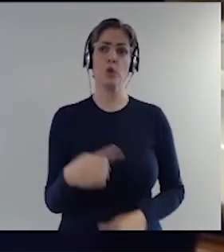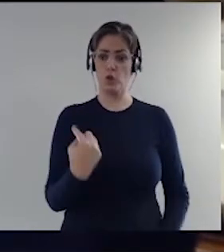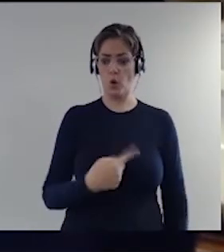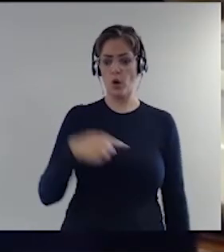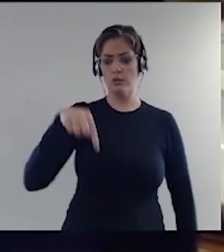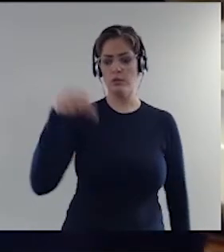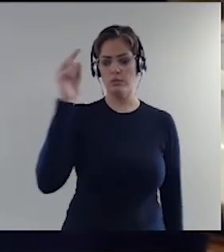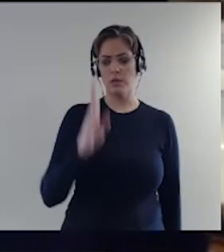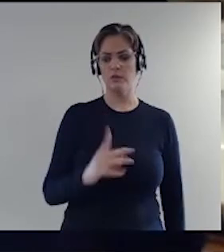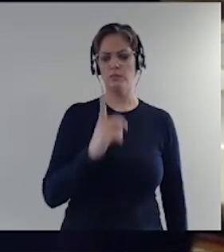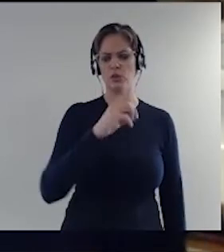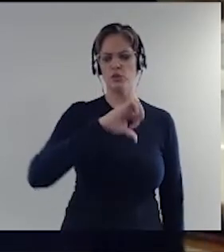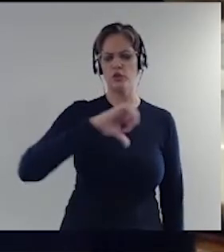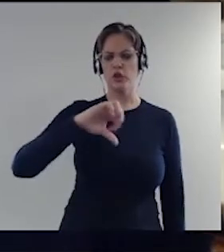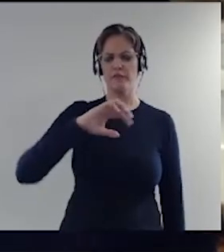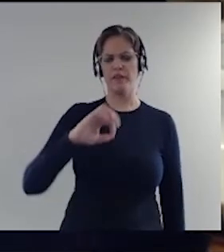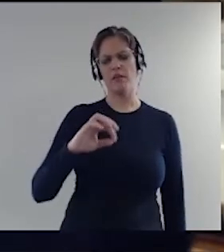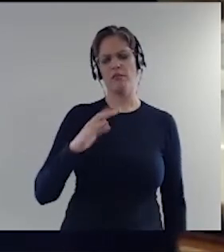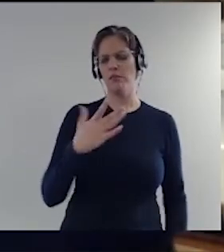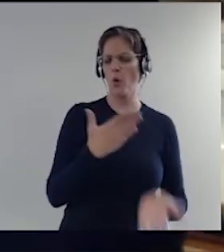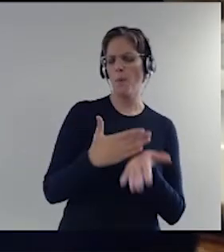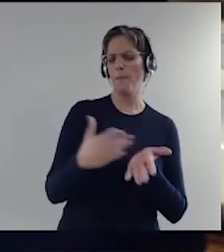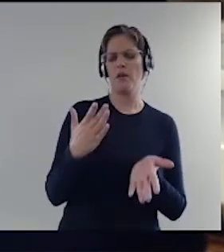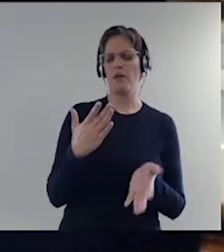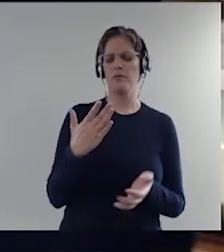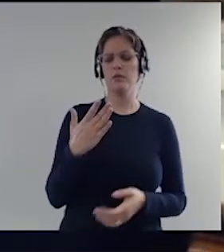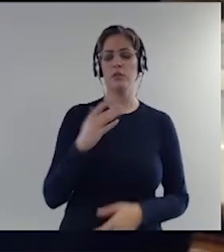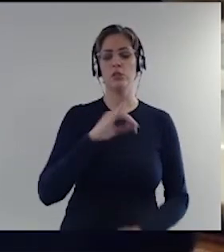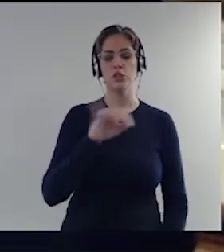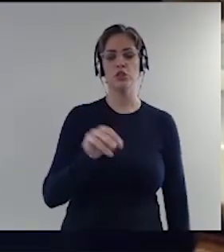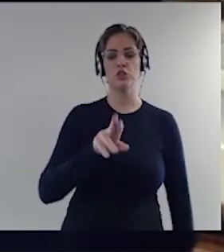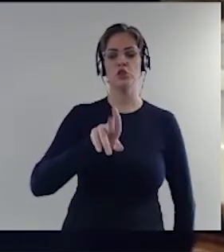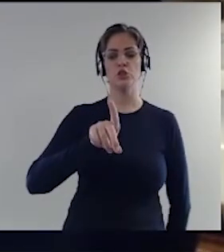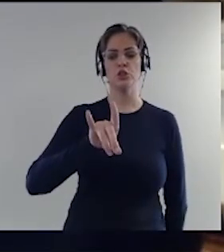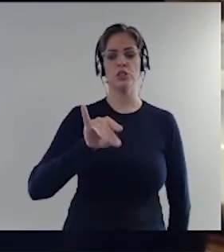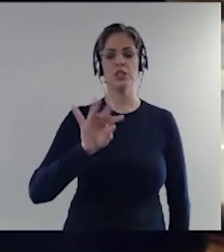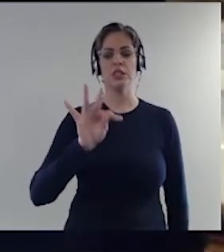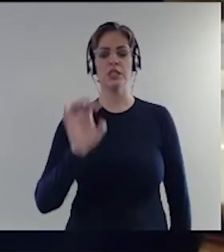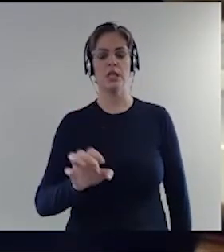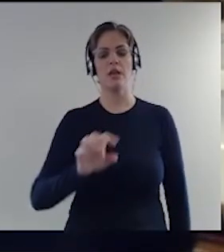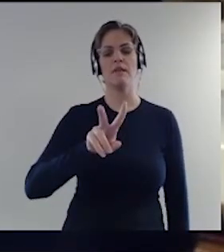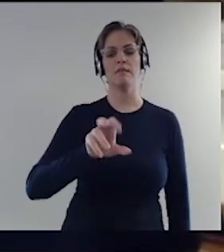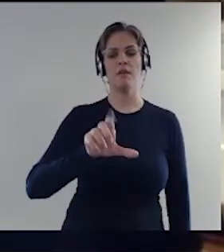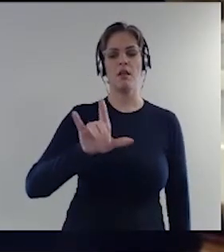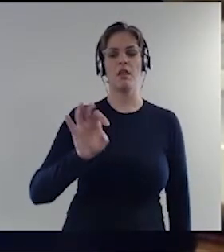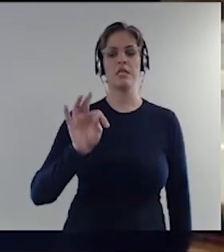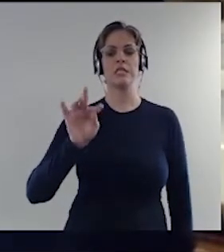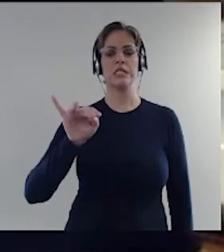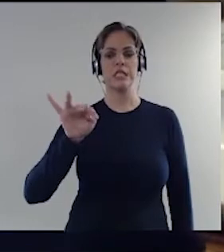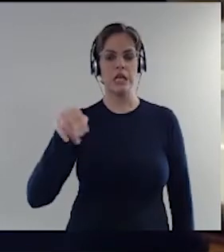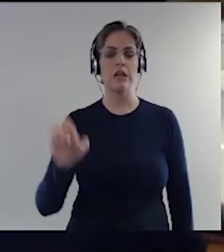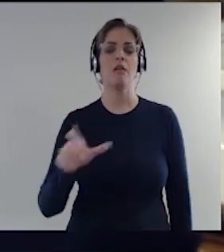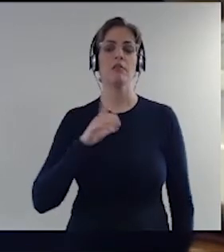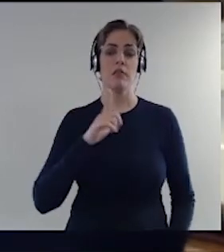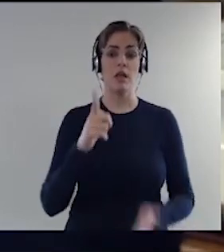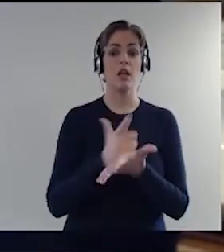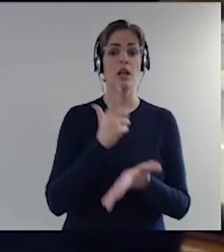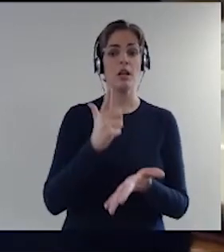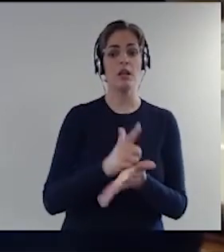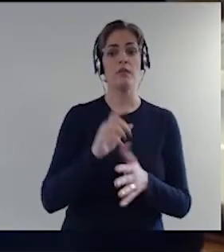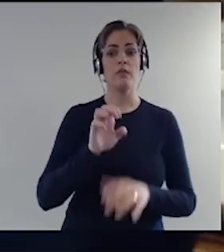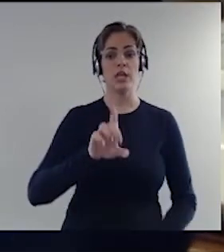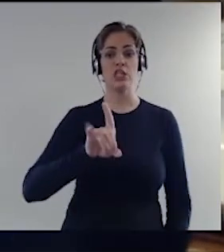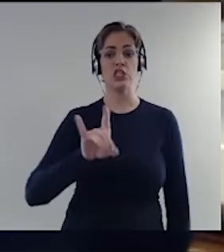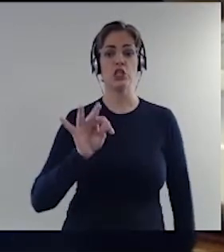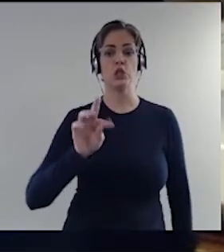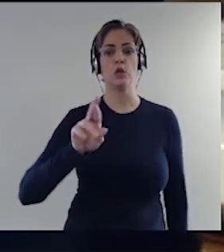de 90, no início dos anos de 90, Judith Wallerstein escreveu um livro que se chama, pela editora Saraiva,